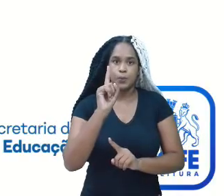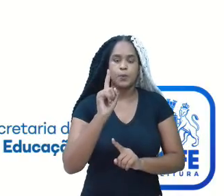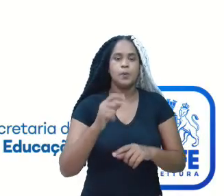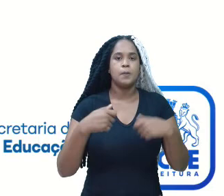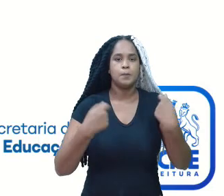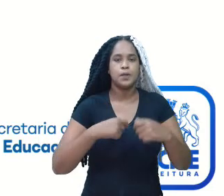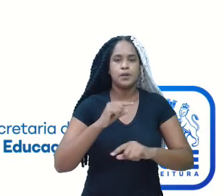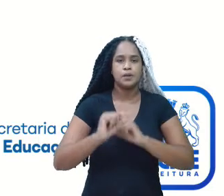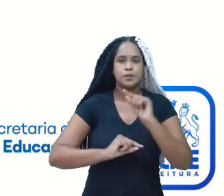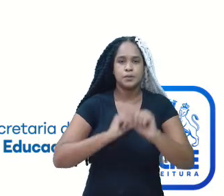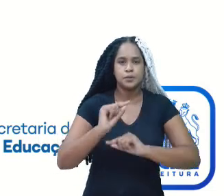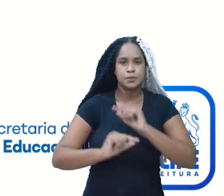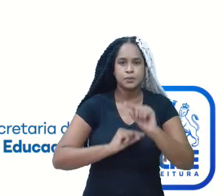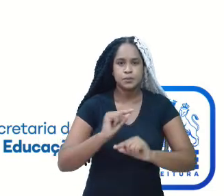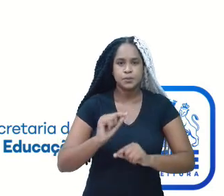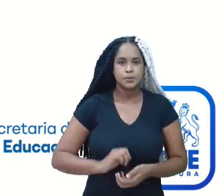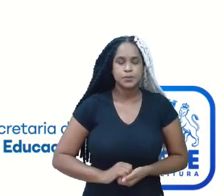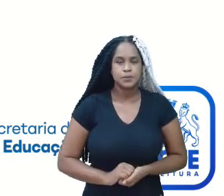Precisamos